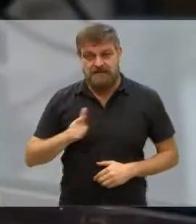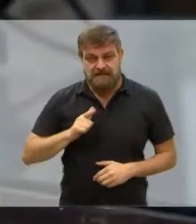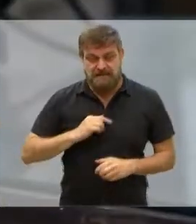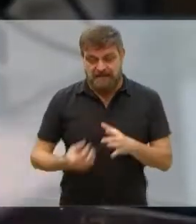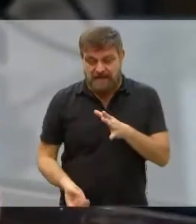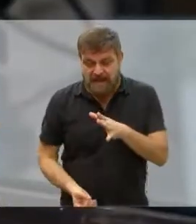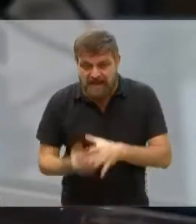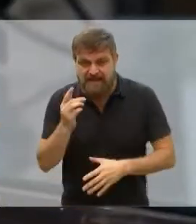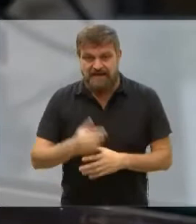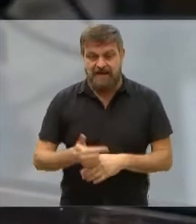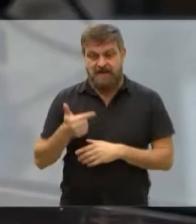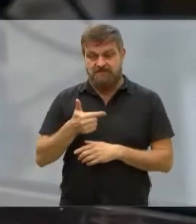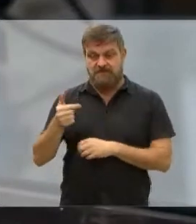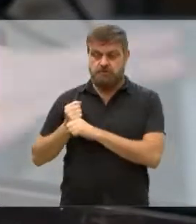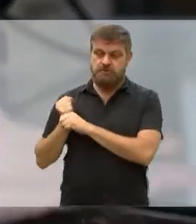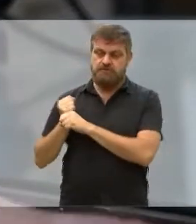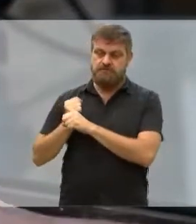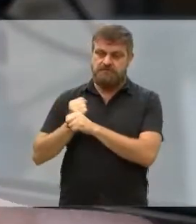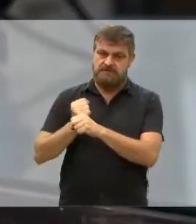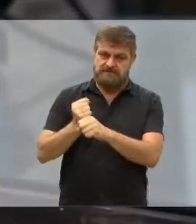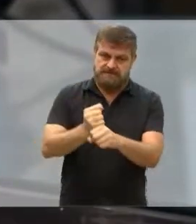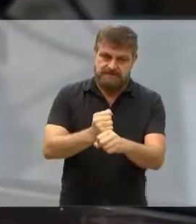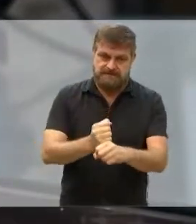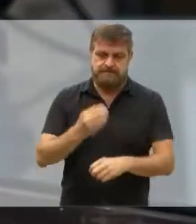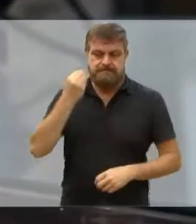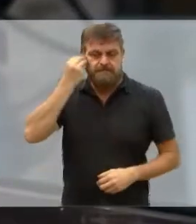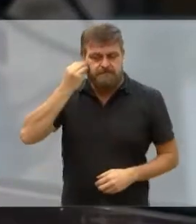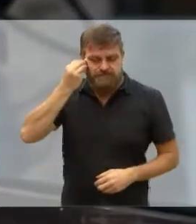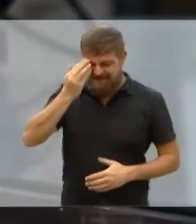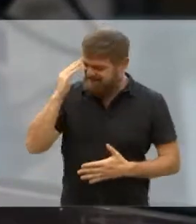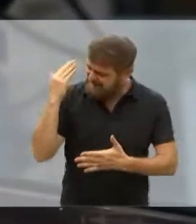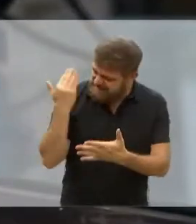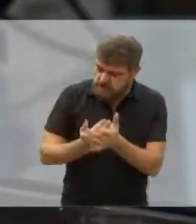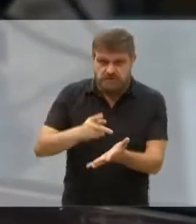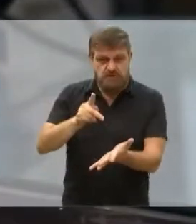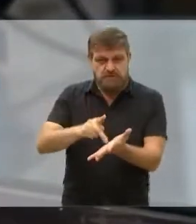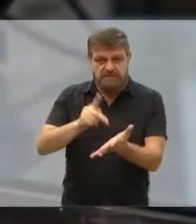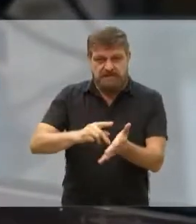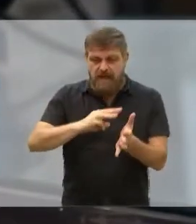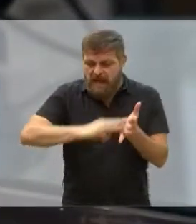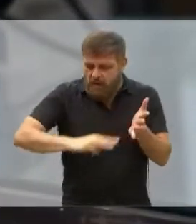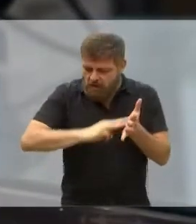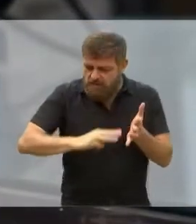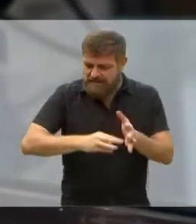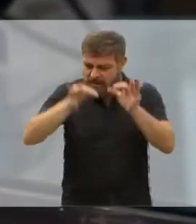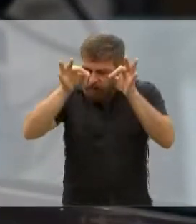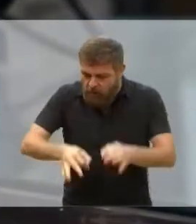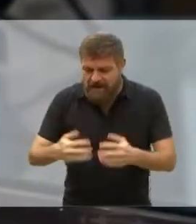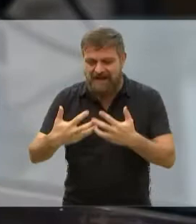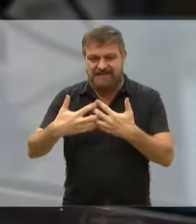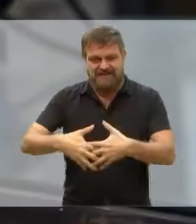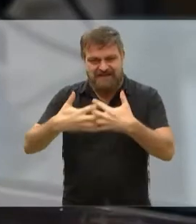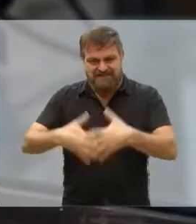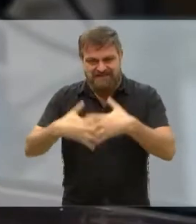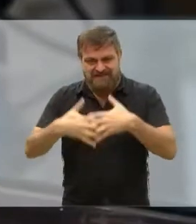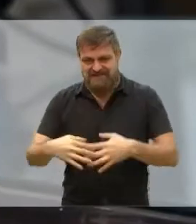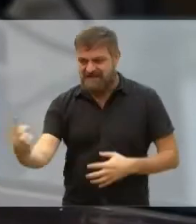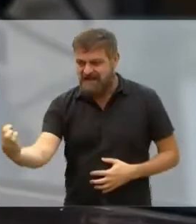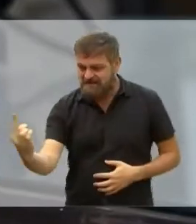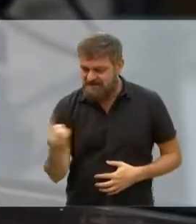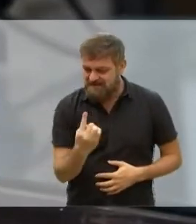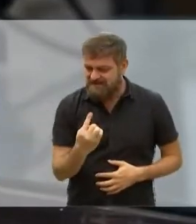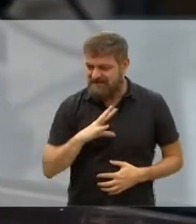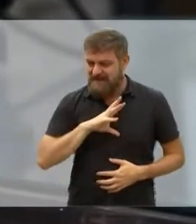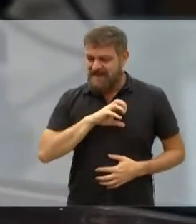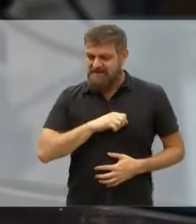Exatamente, de uma construção de 22 anos aí na estrada, mas que assim, eu tenho certeza absoluta que esse modelo é o modelo que funciona e assim, quem entra